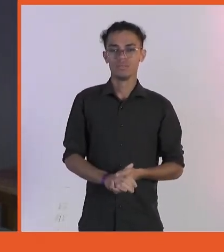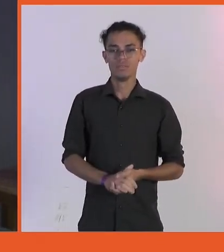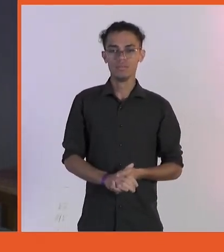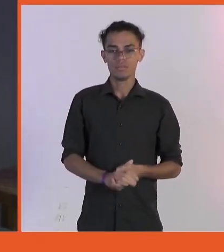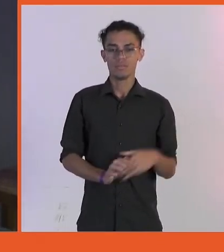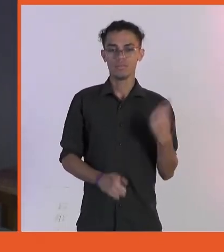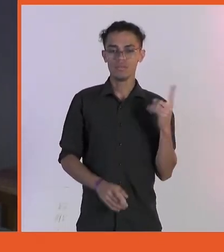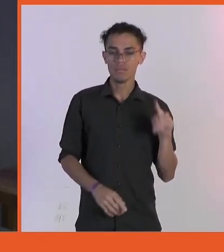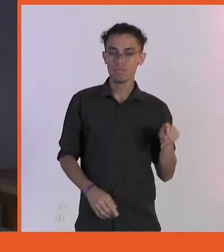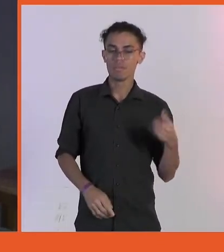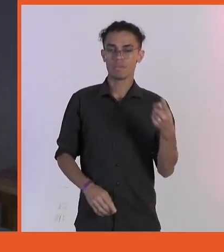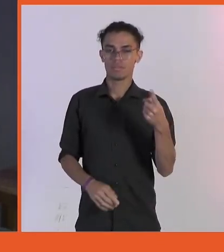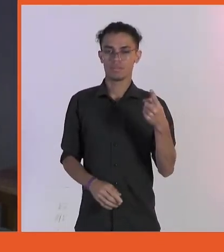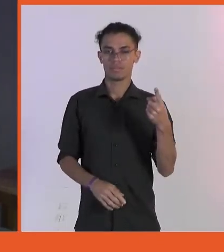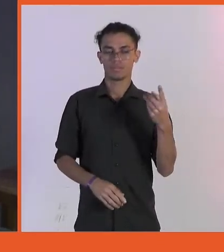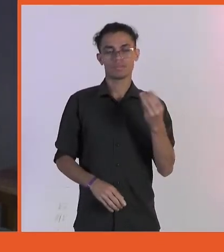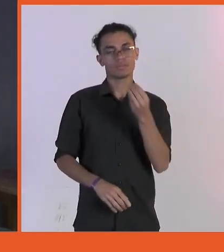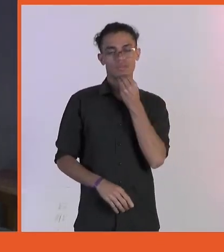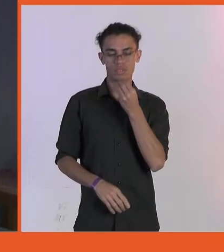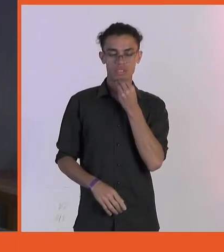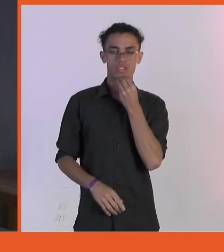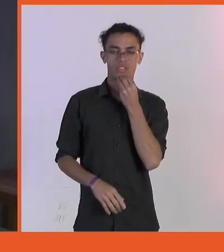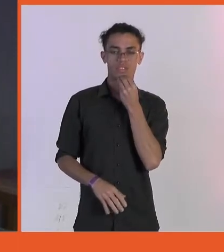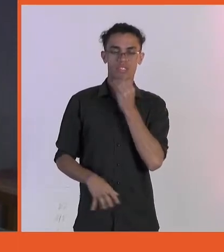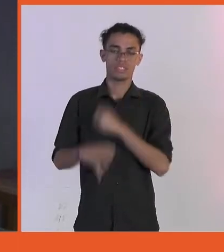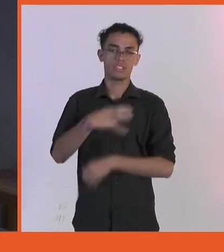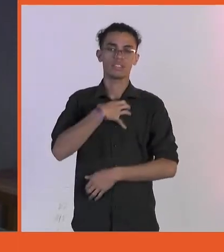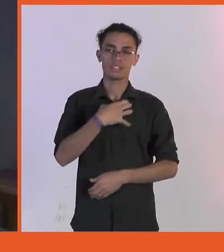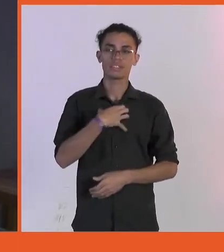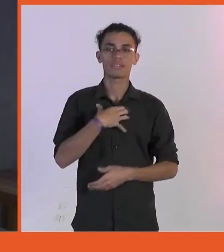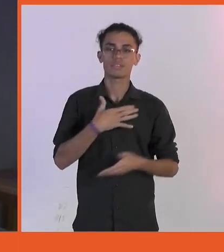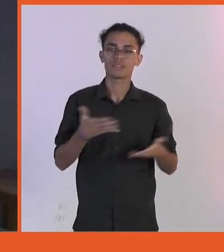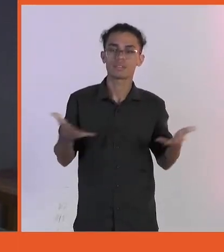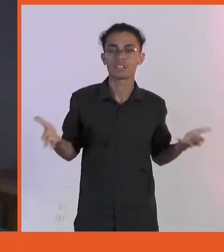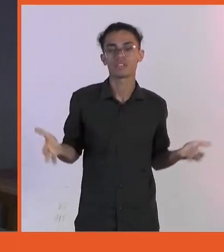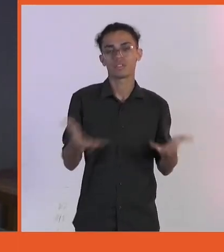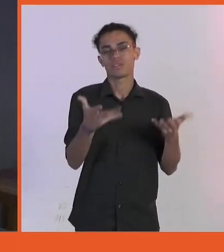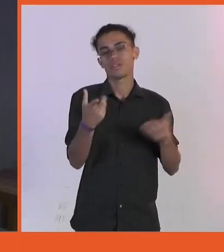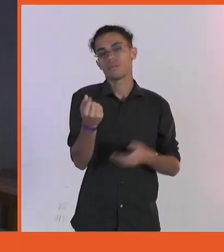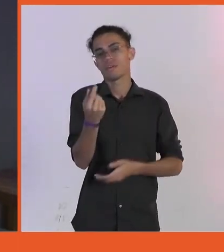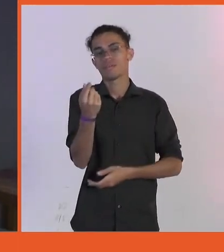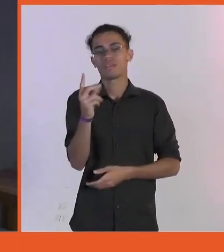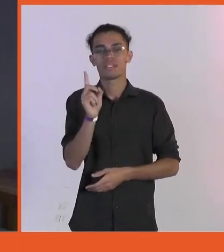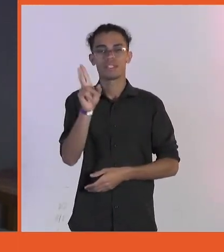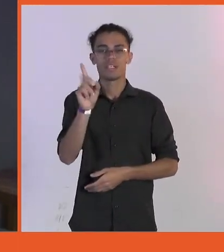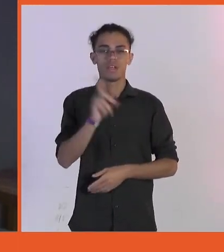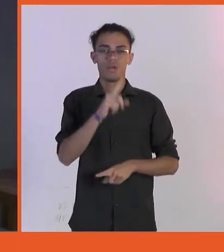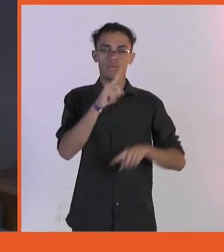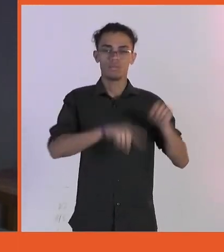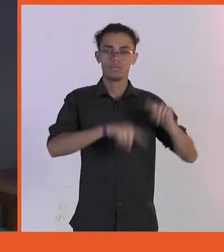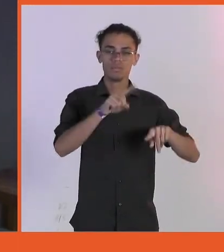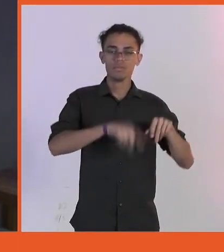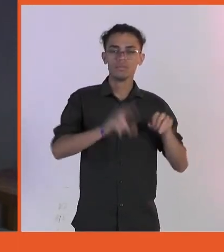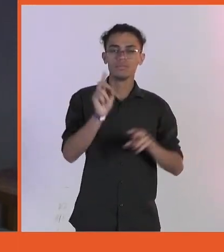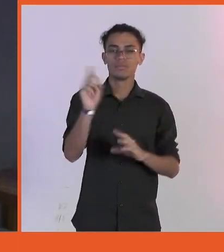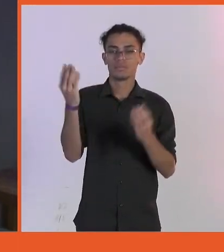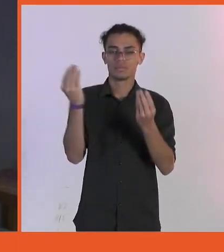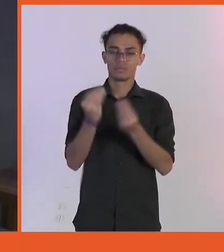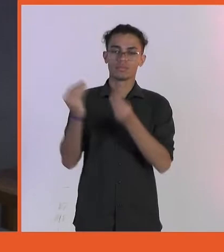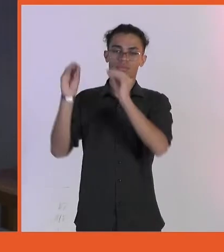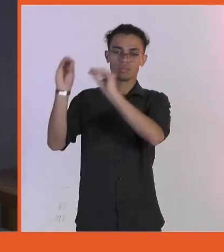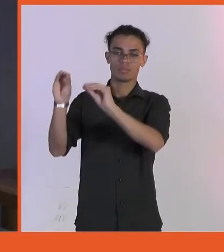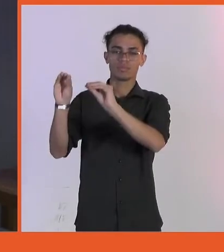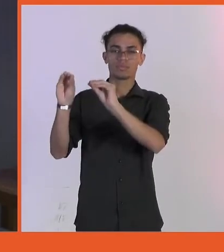1.000 potenciais formas de você ali engajar, fazer uma venda, pegar um produto que seja nichado e tal,